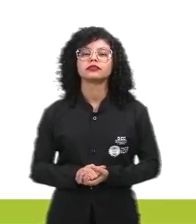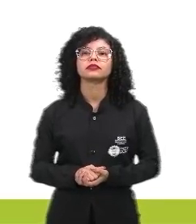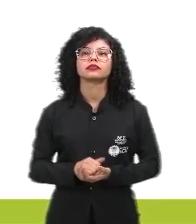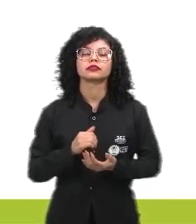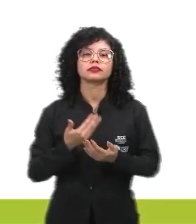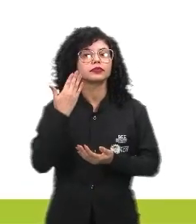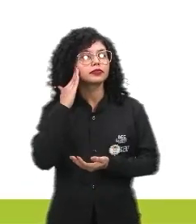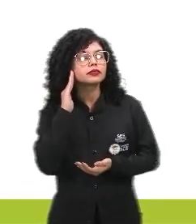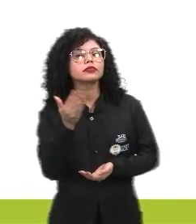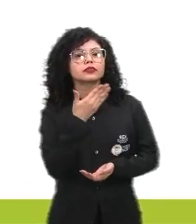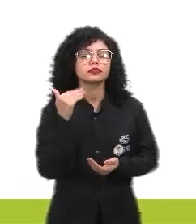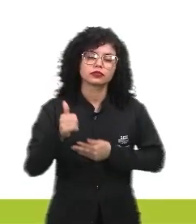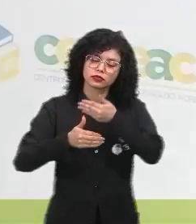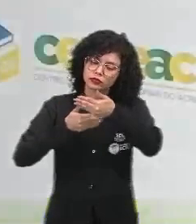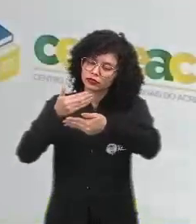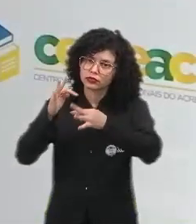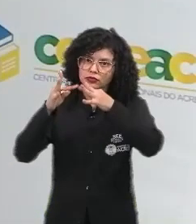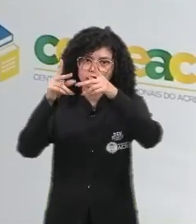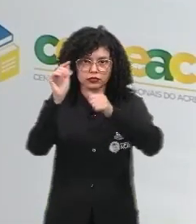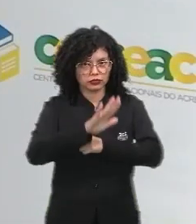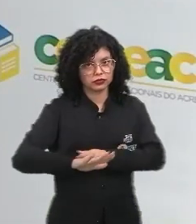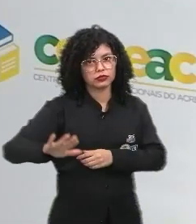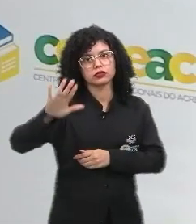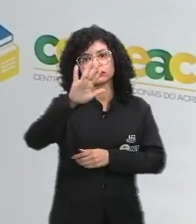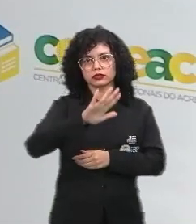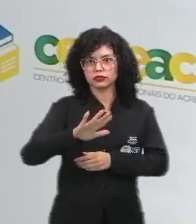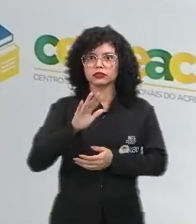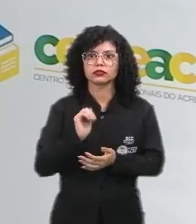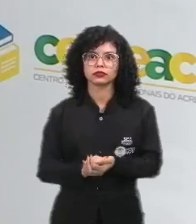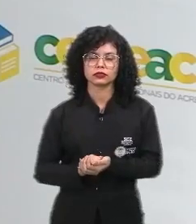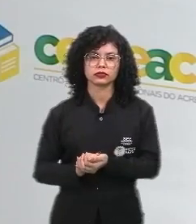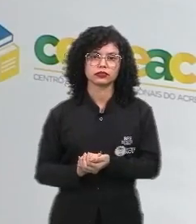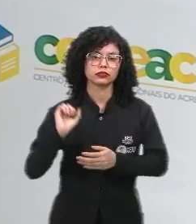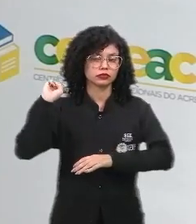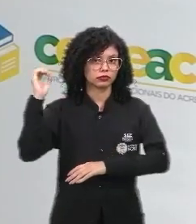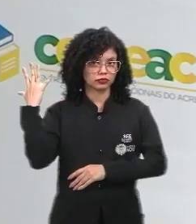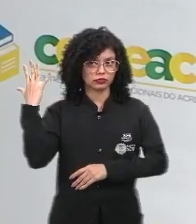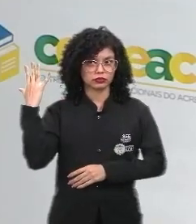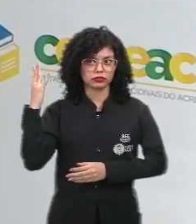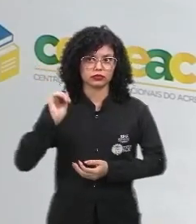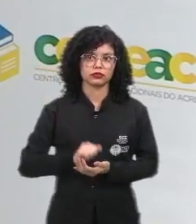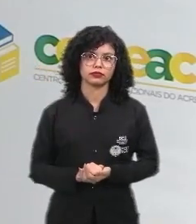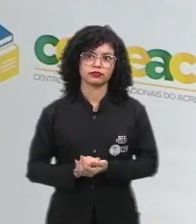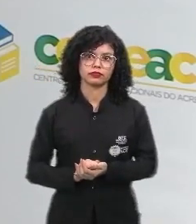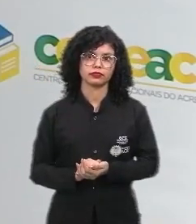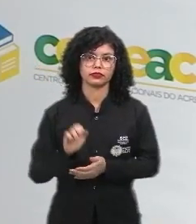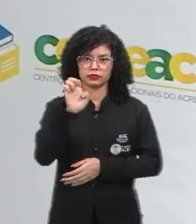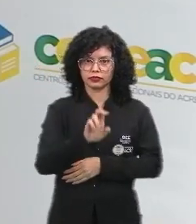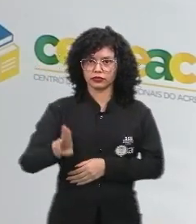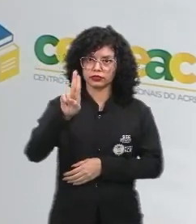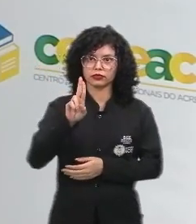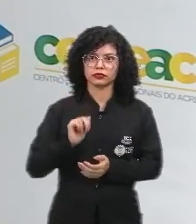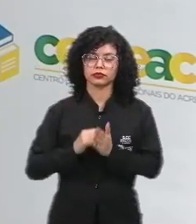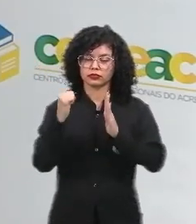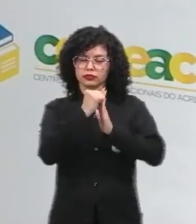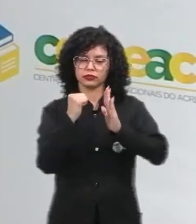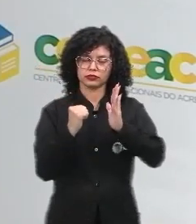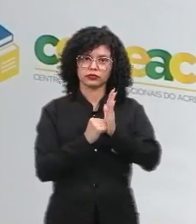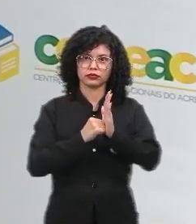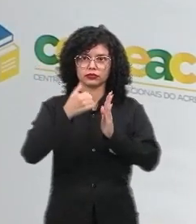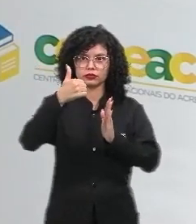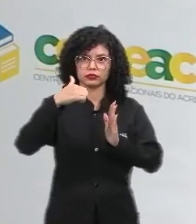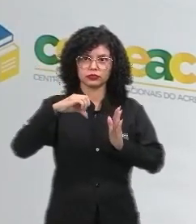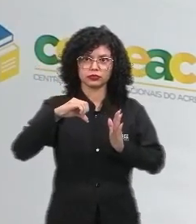Para entender todo esse processo, vamos voltar às causas. Europa, século